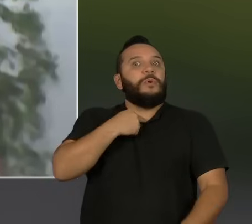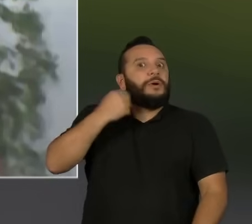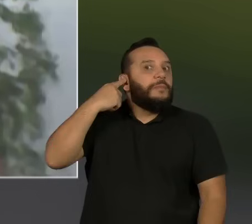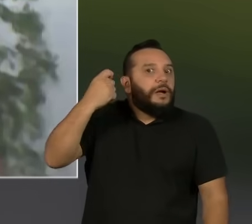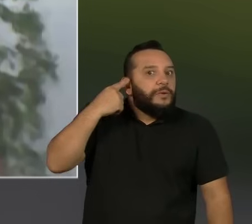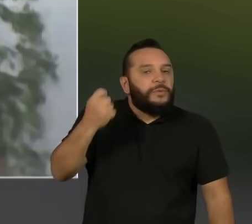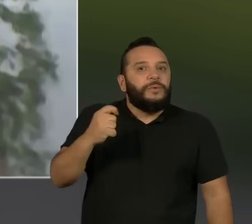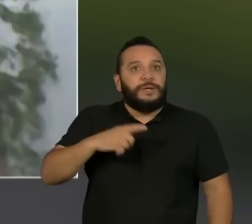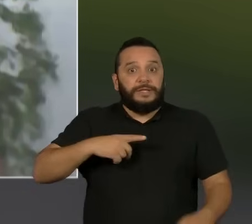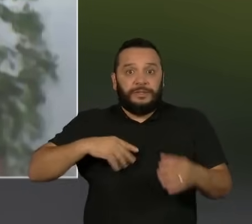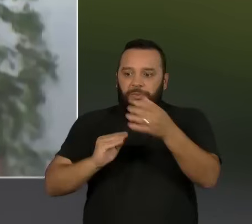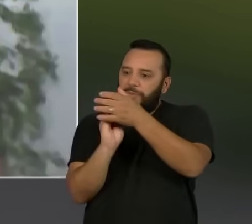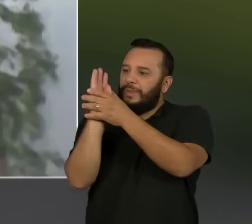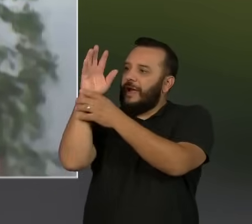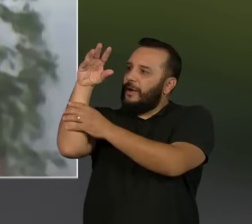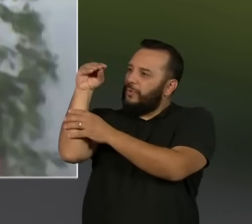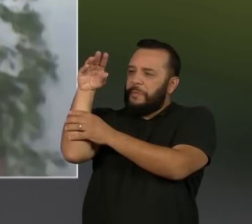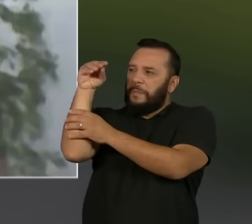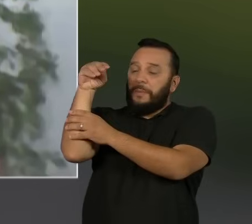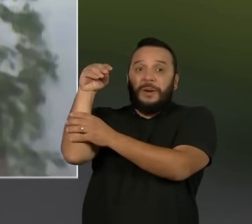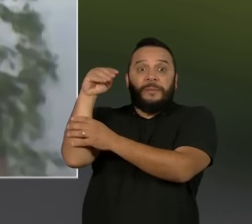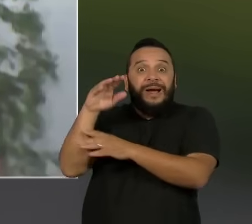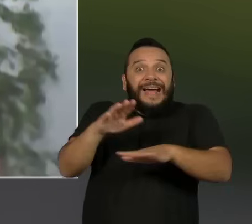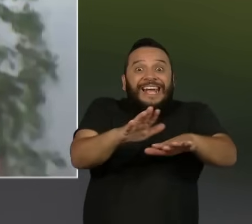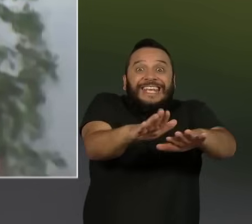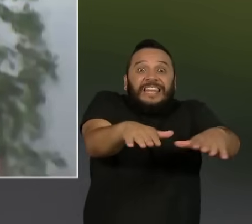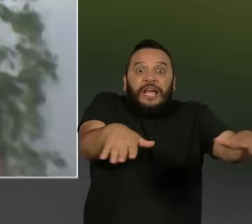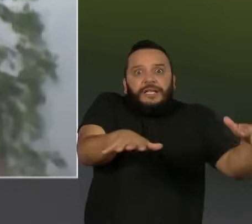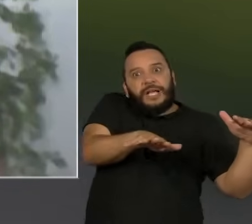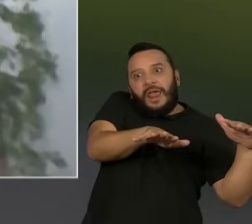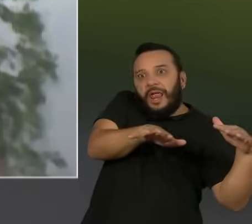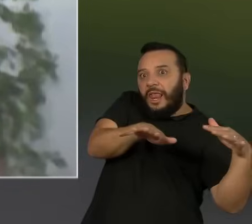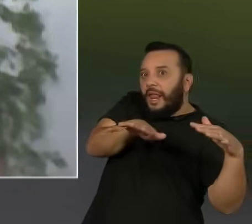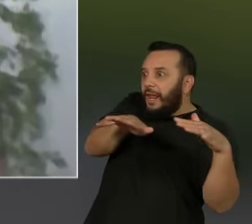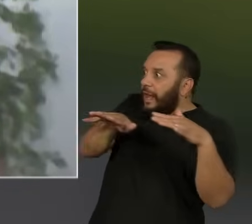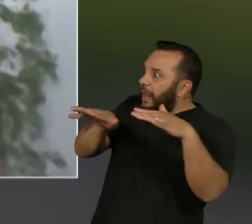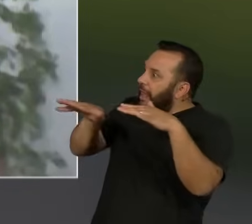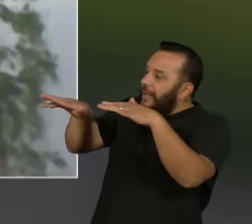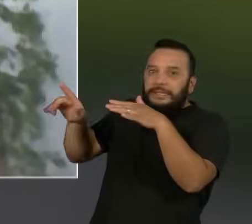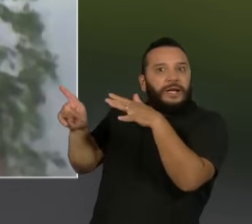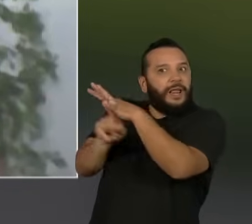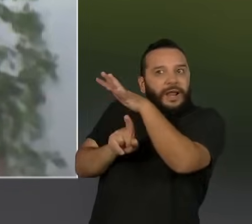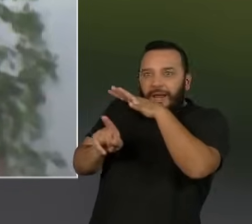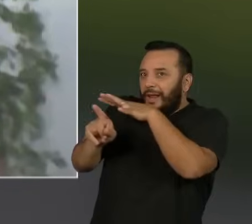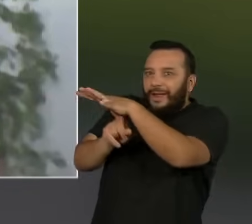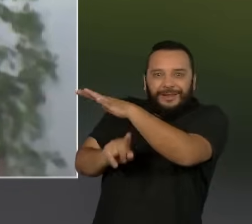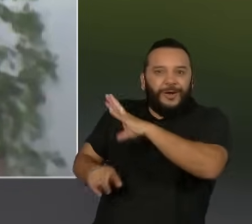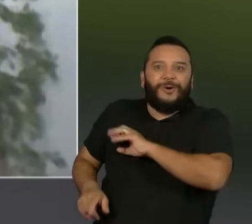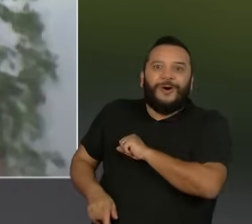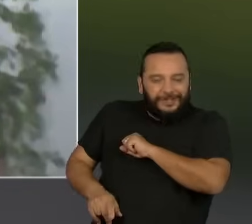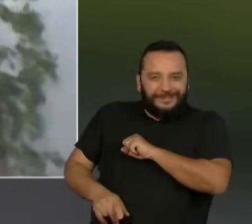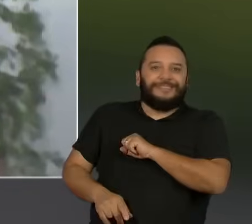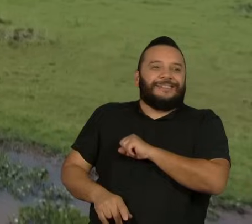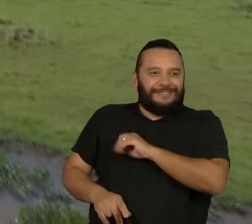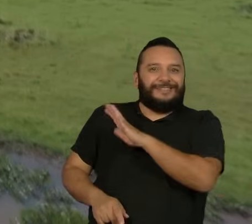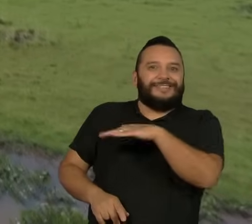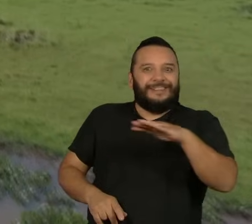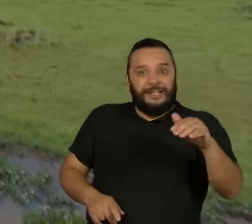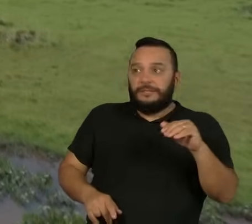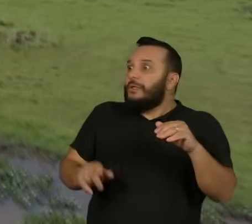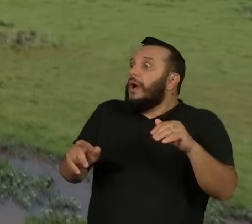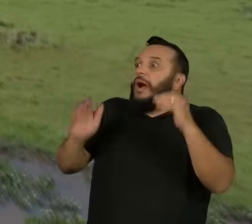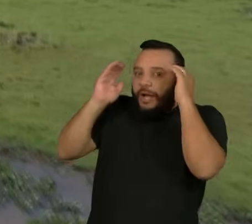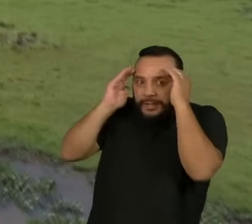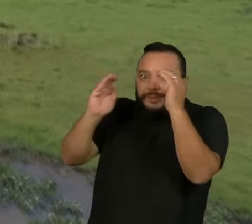Porque o boneco tem muita força. O que o boneco fala, principalmente para a criança escuta e leva a sério.